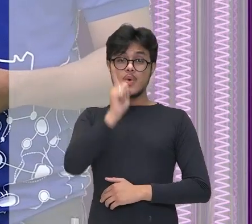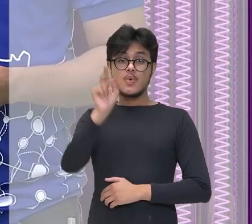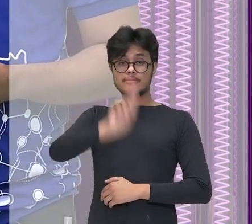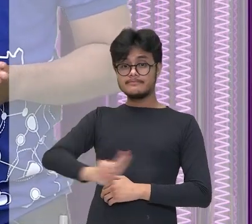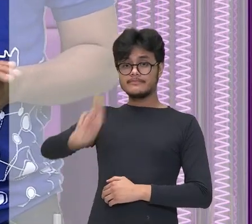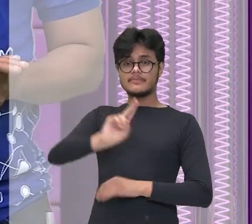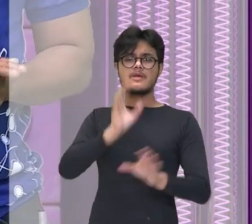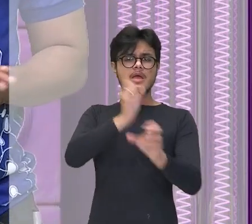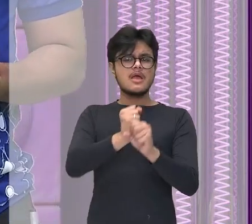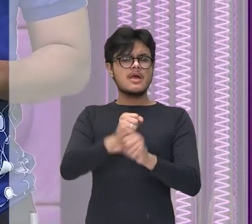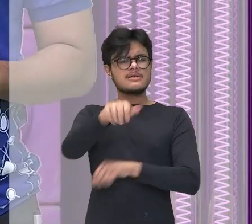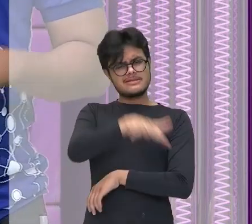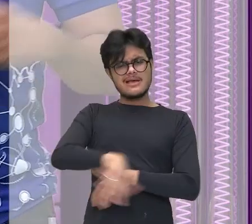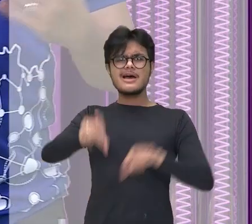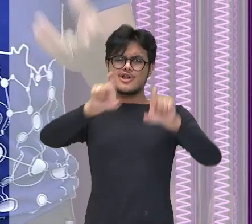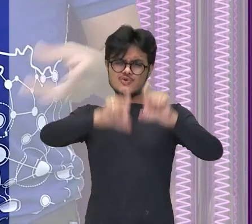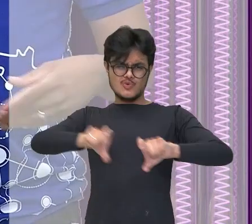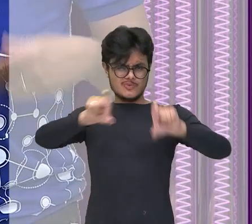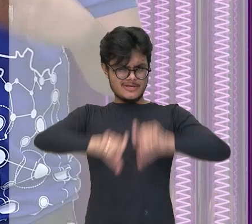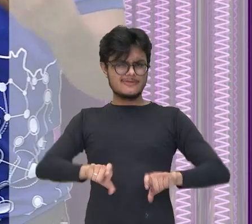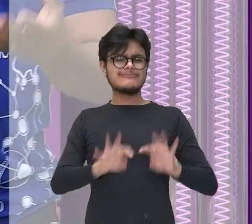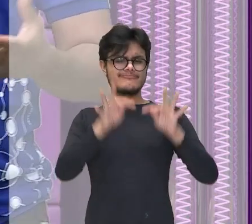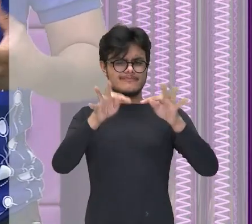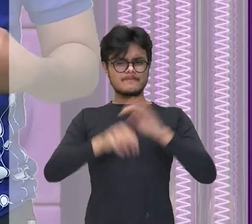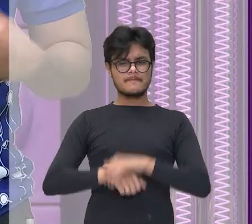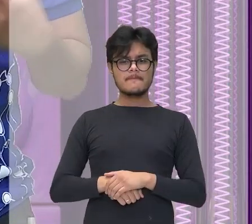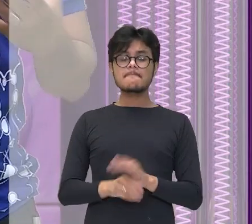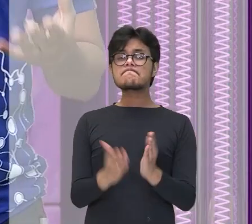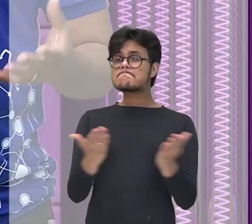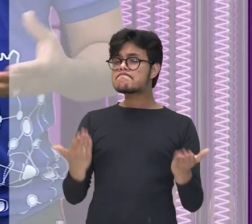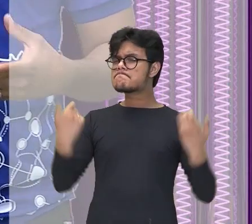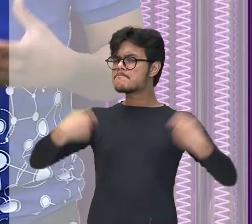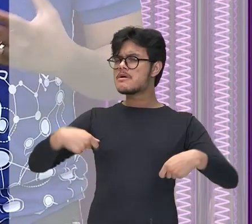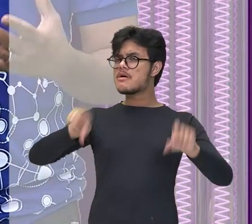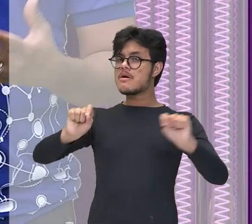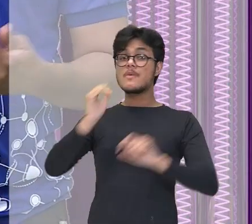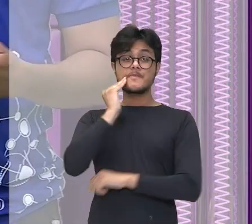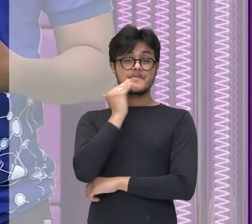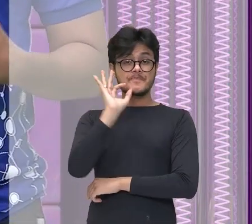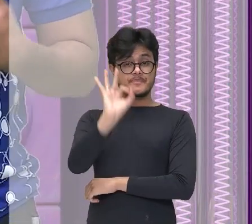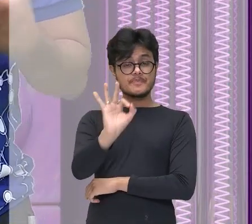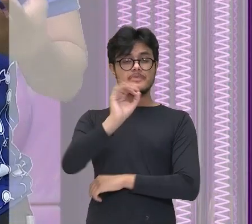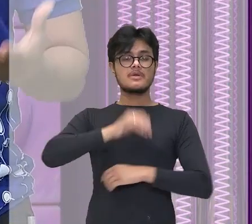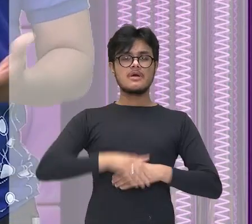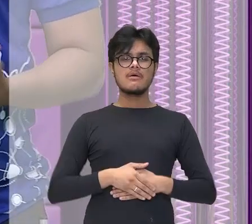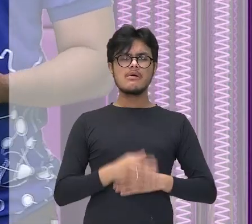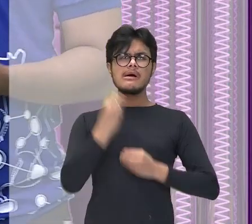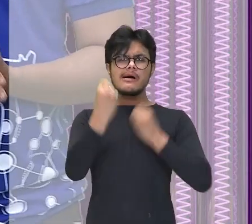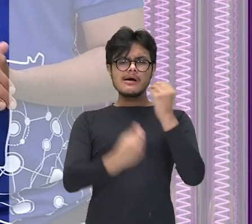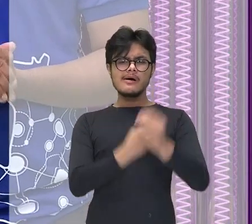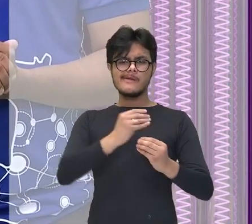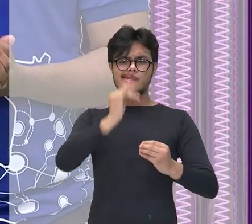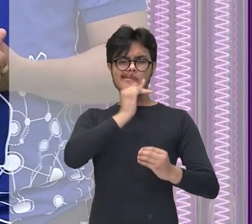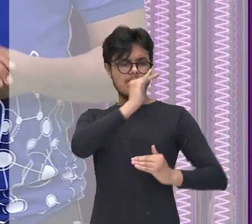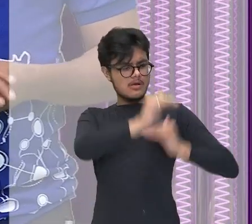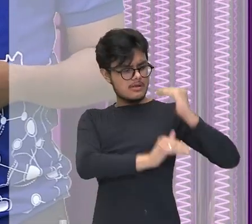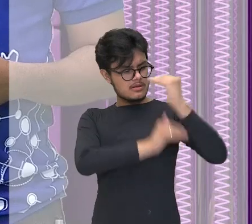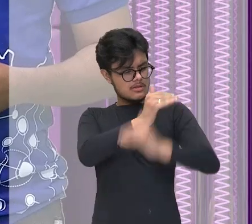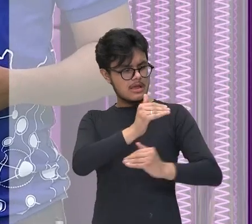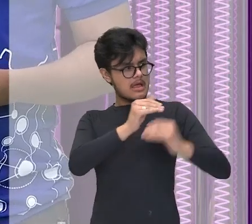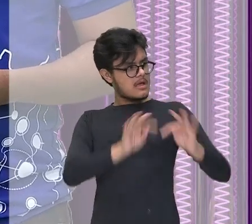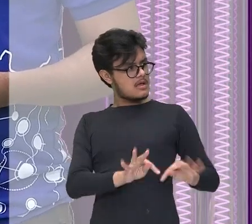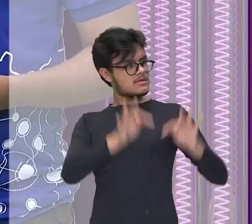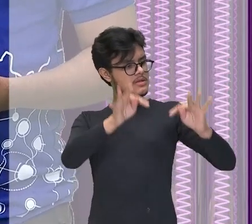na informática. Então, para isso a gente precisa entender um pouco da evolução dos equipamentos,